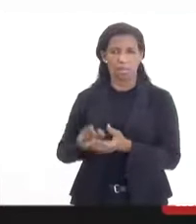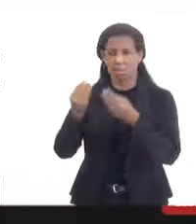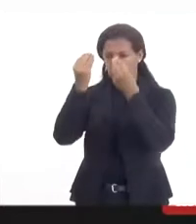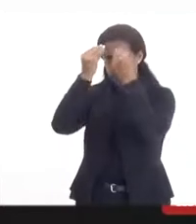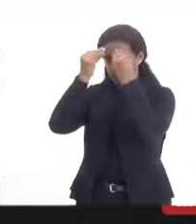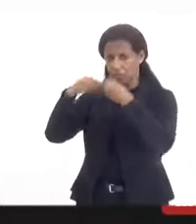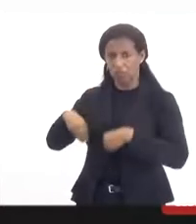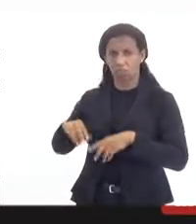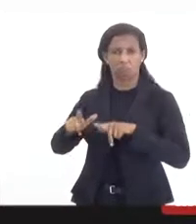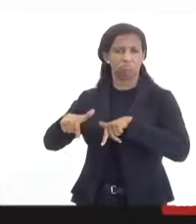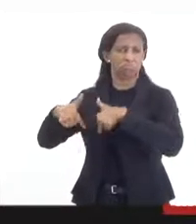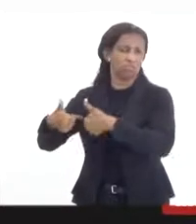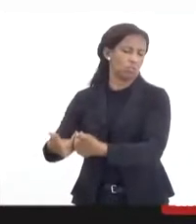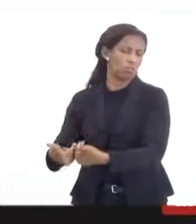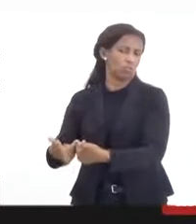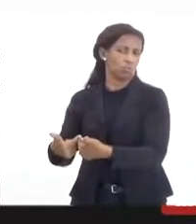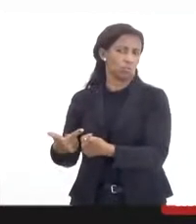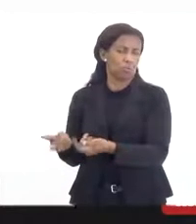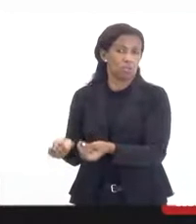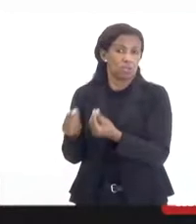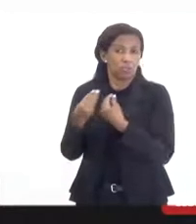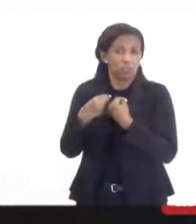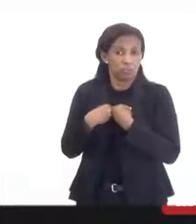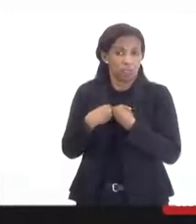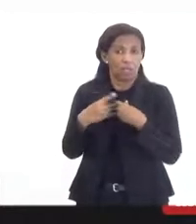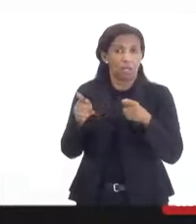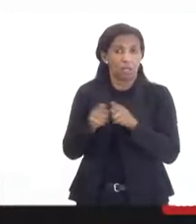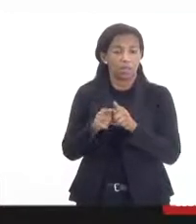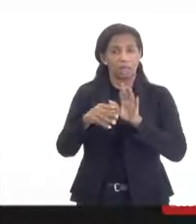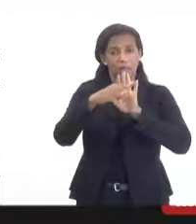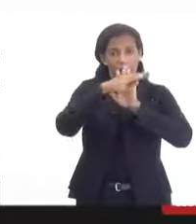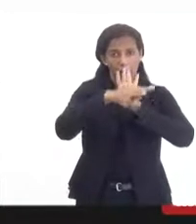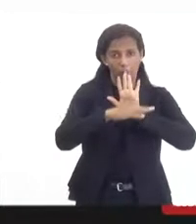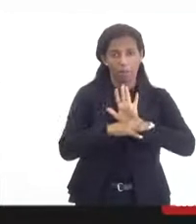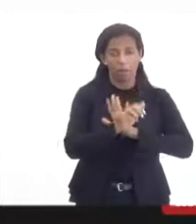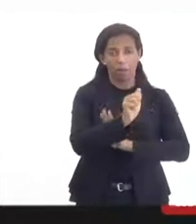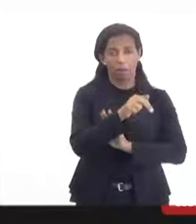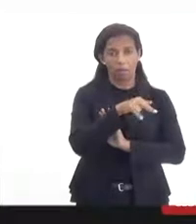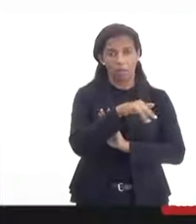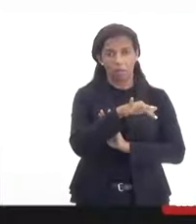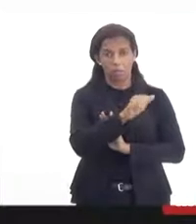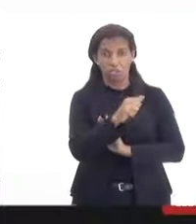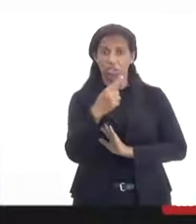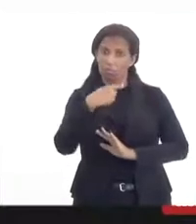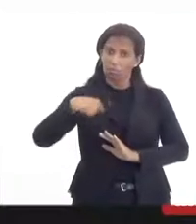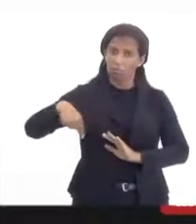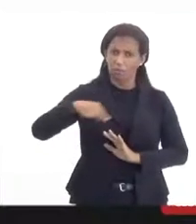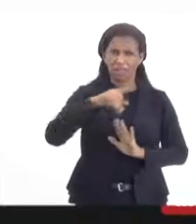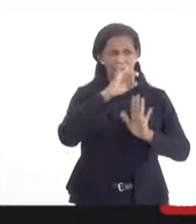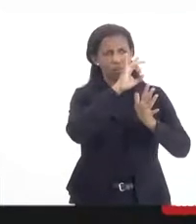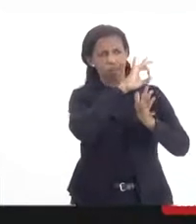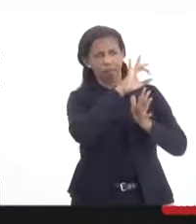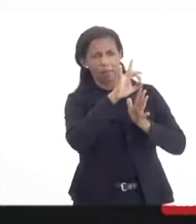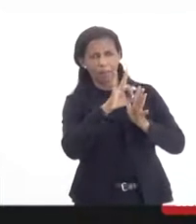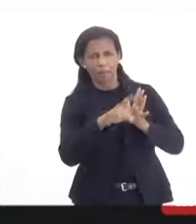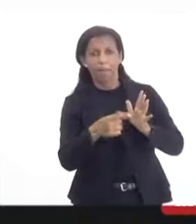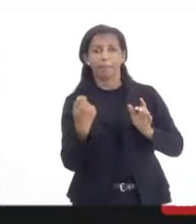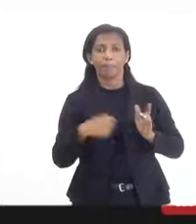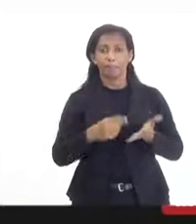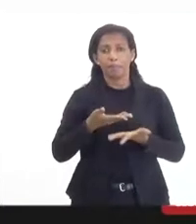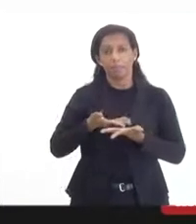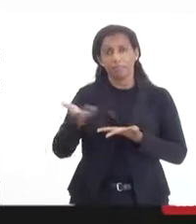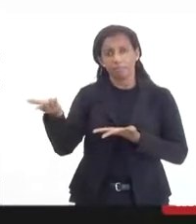das ações de modo a nos valermos dos programas de anistia. Esses atos precisam ser endereçados